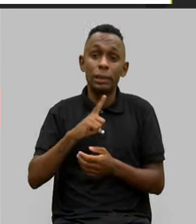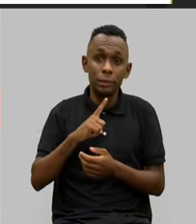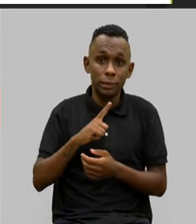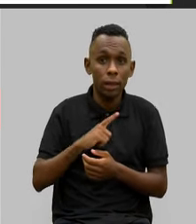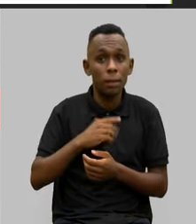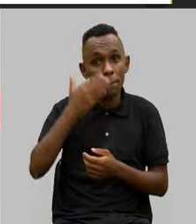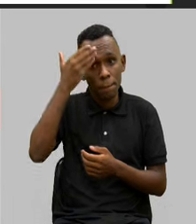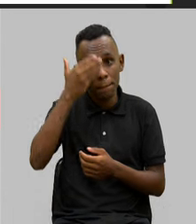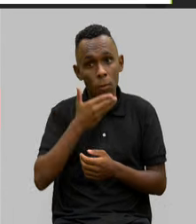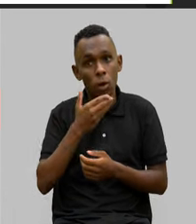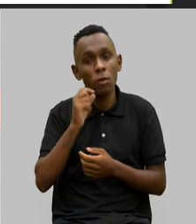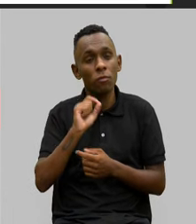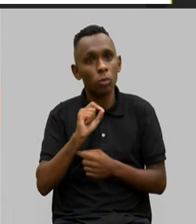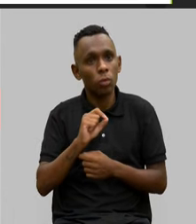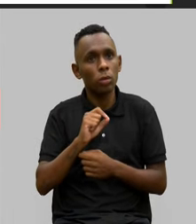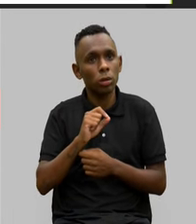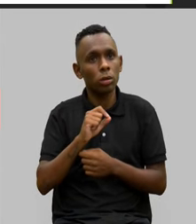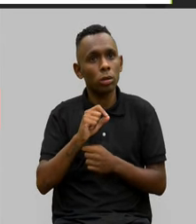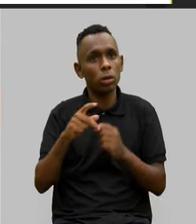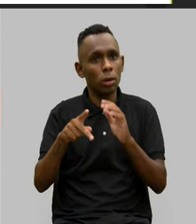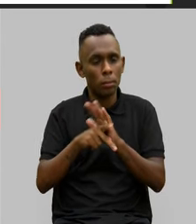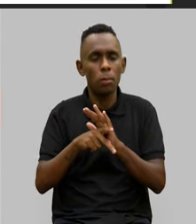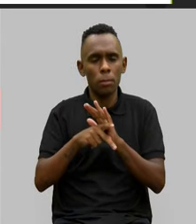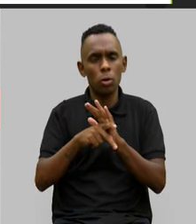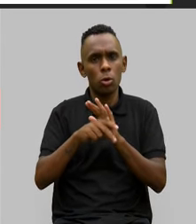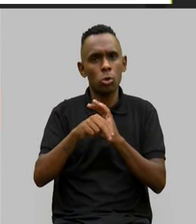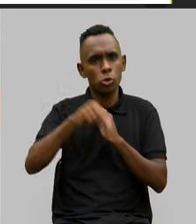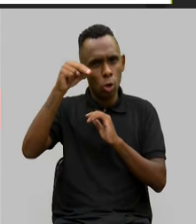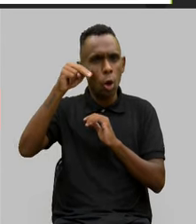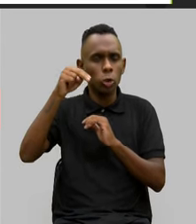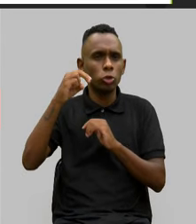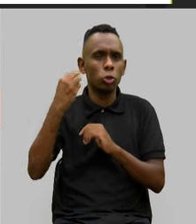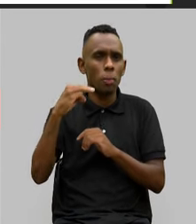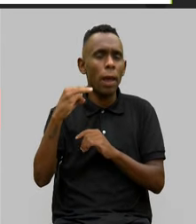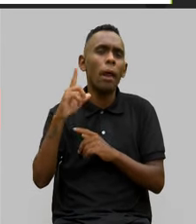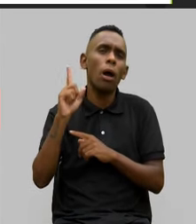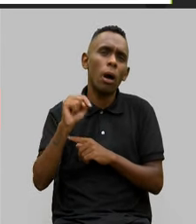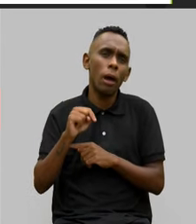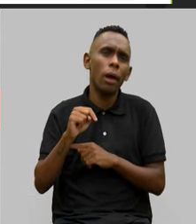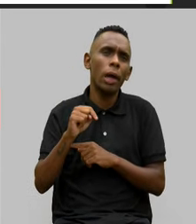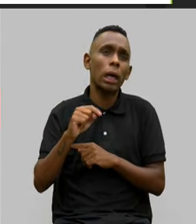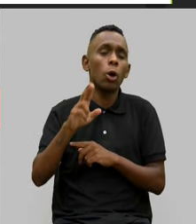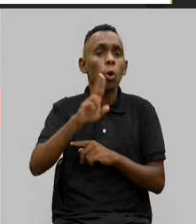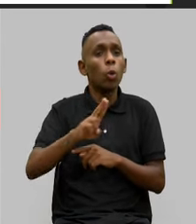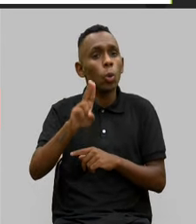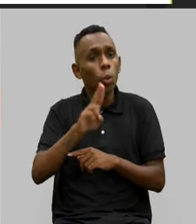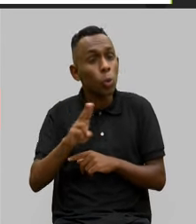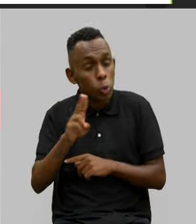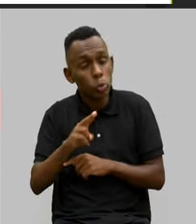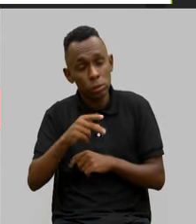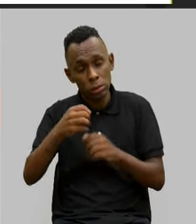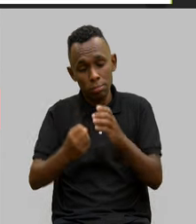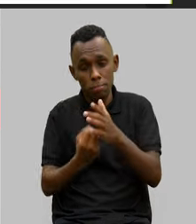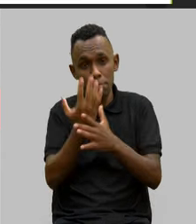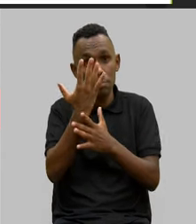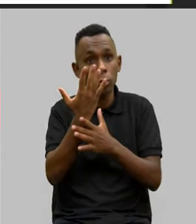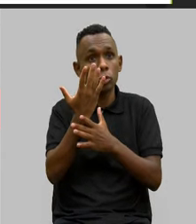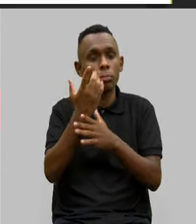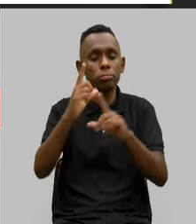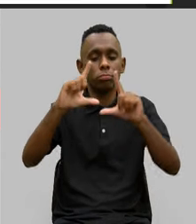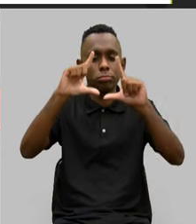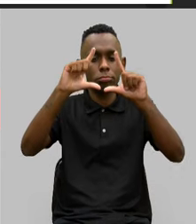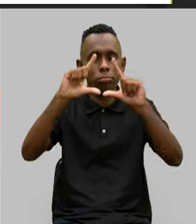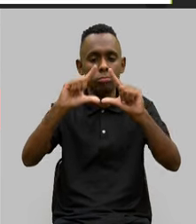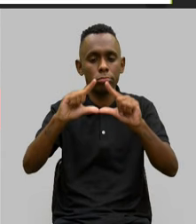relatos no norte de do Maranhão da utilização dessa planta na redução